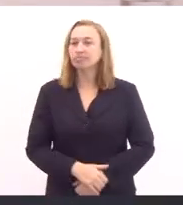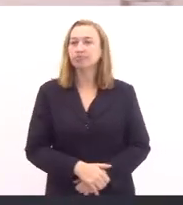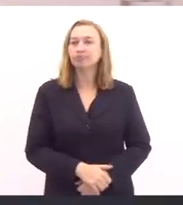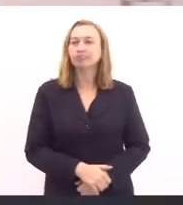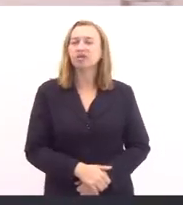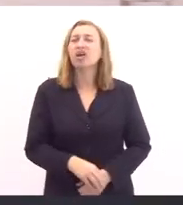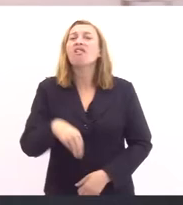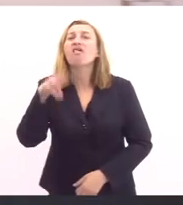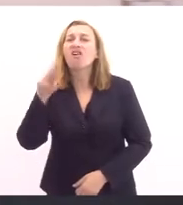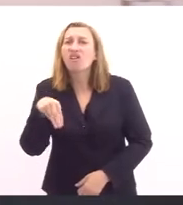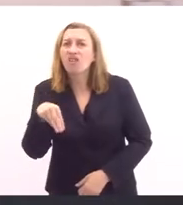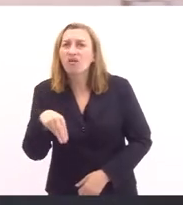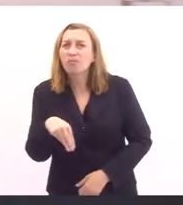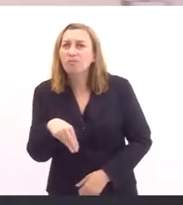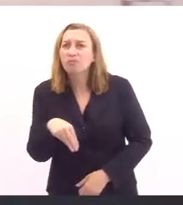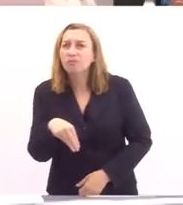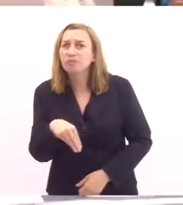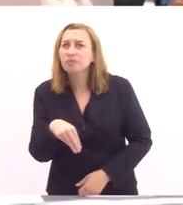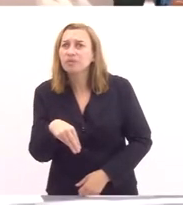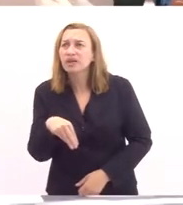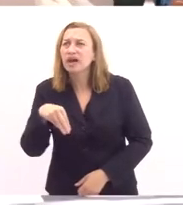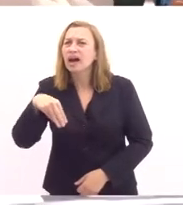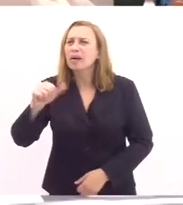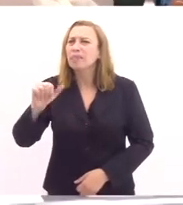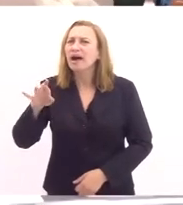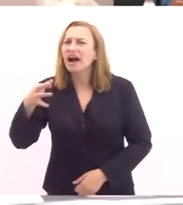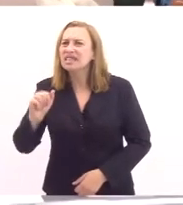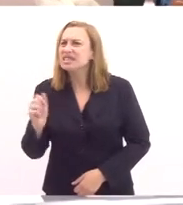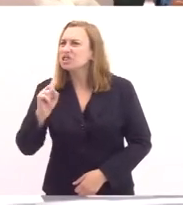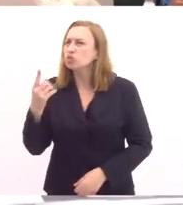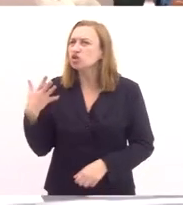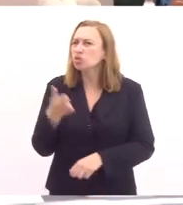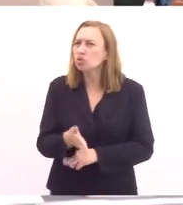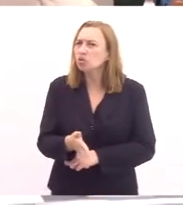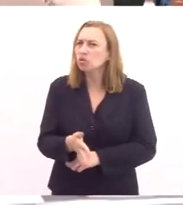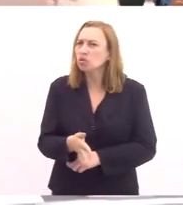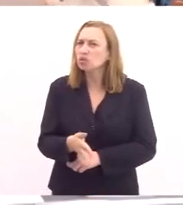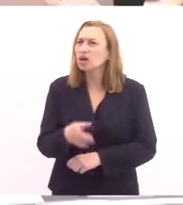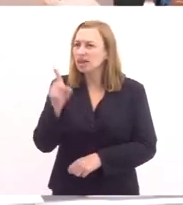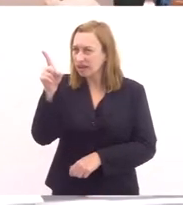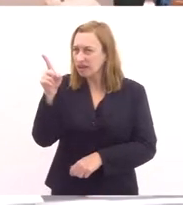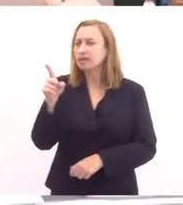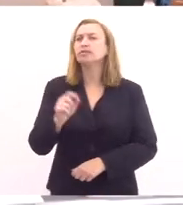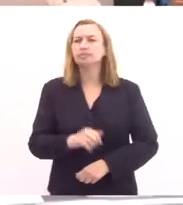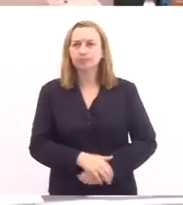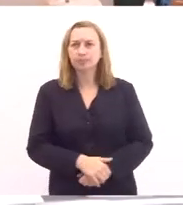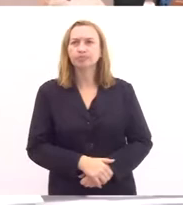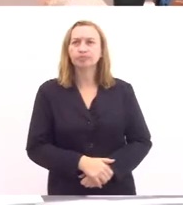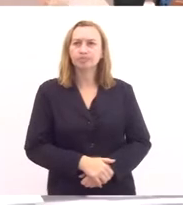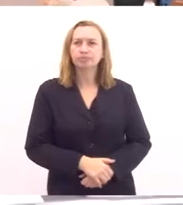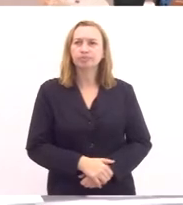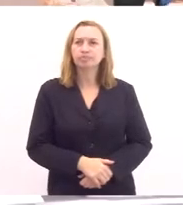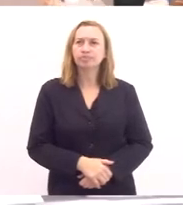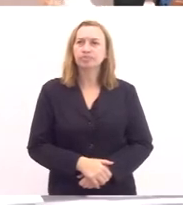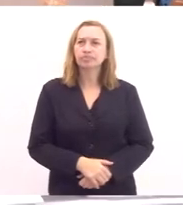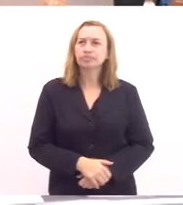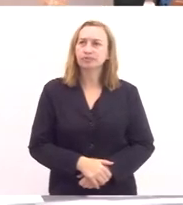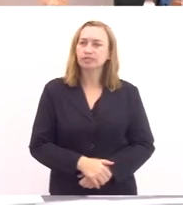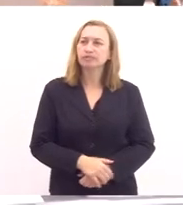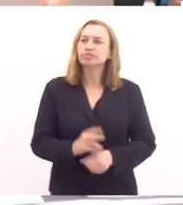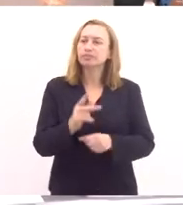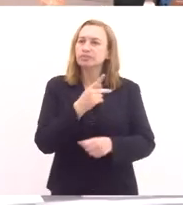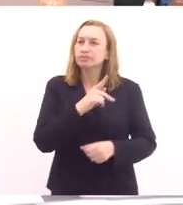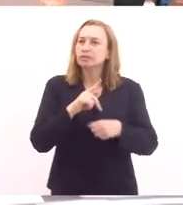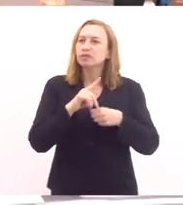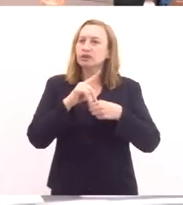a quem a a massa gostosa não chegou ainda chegou do itahy chegou massa Lustosa